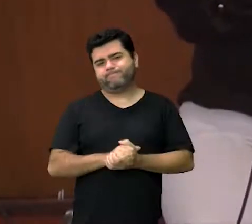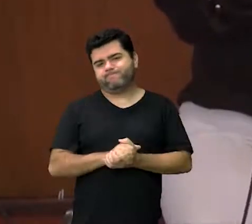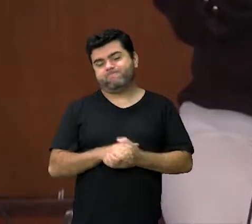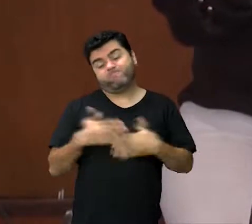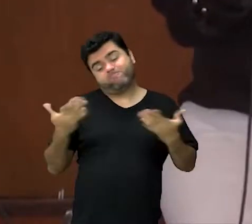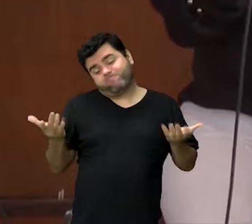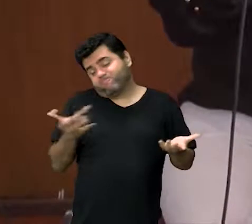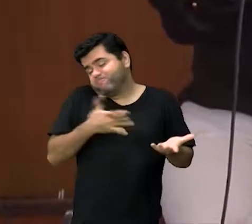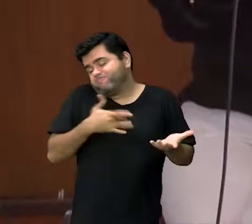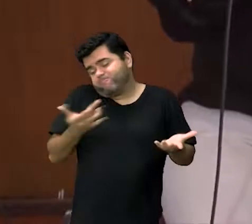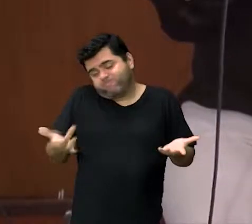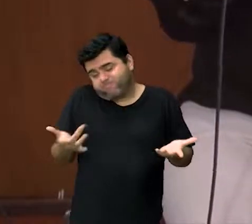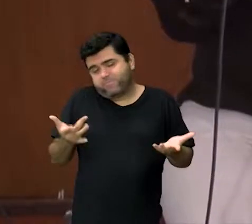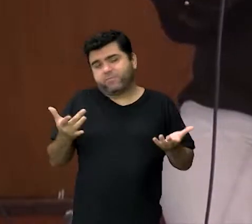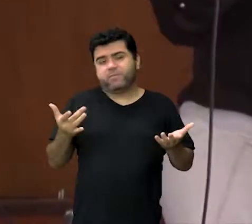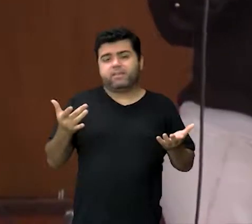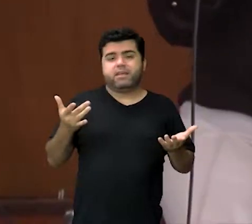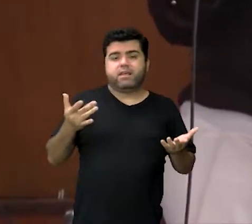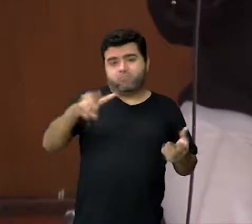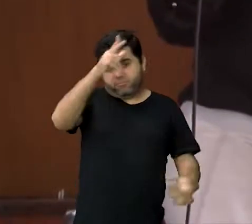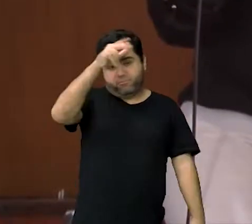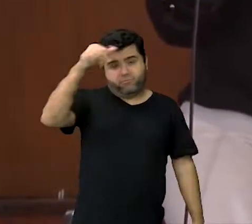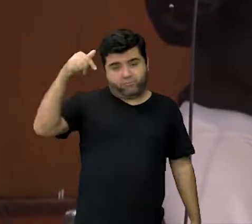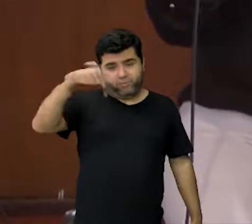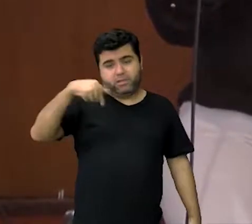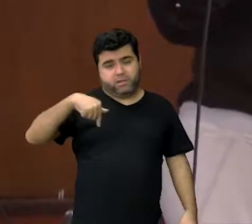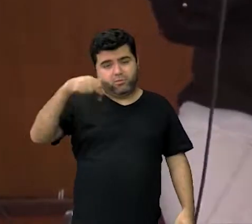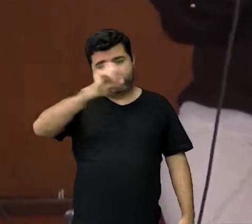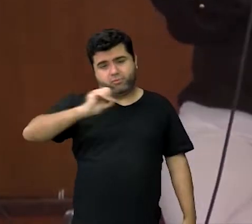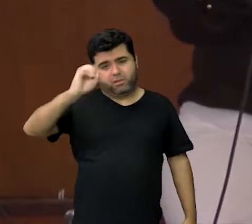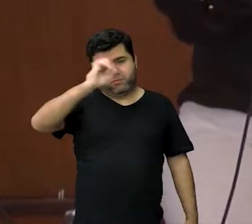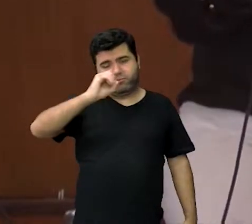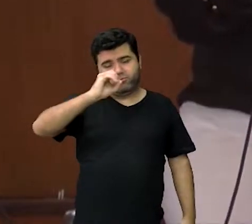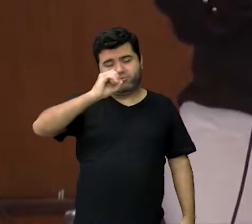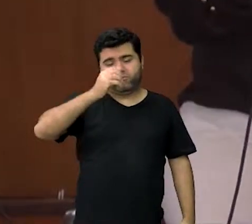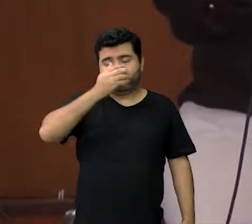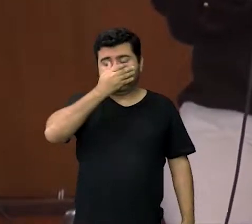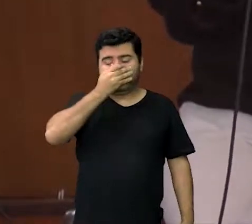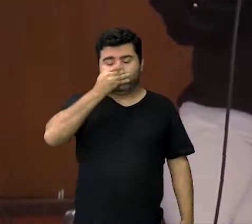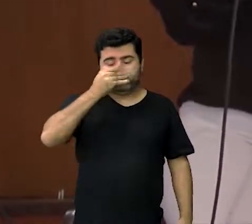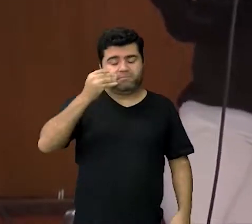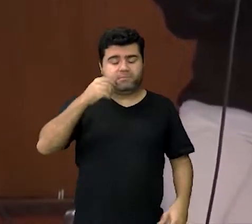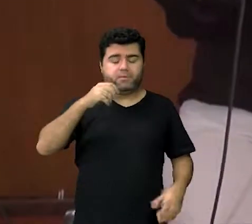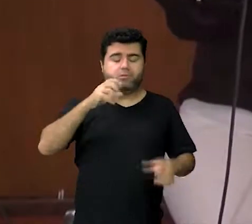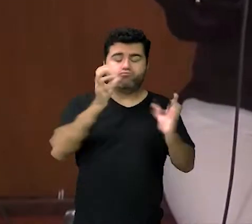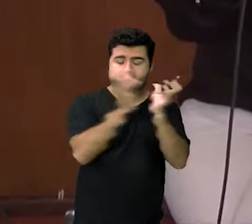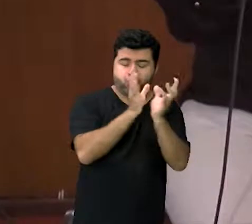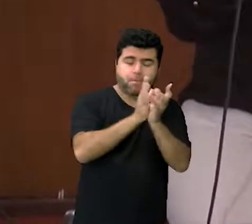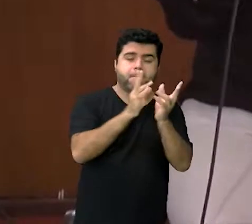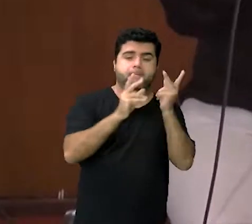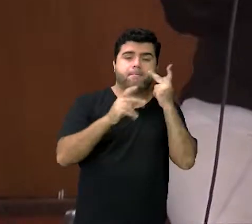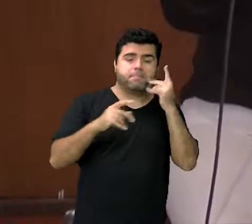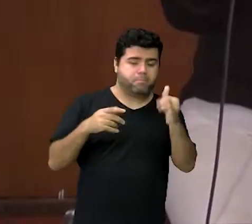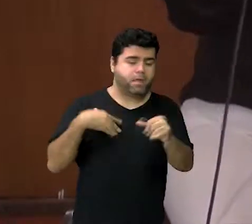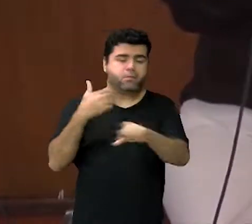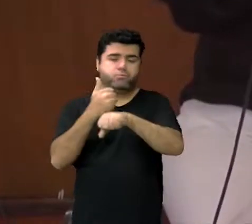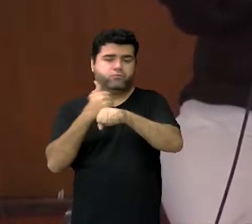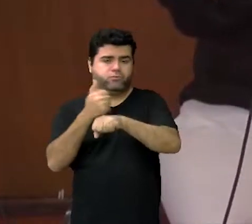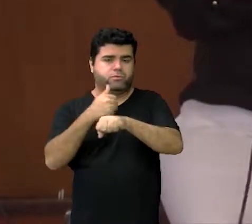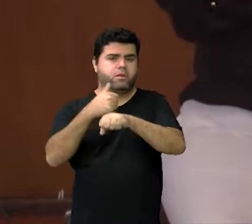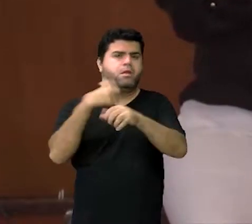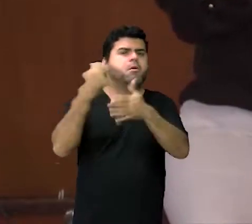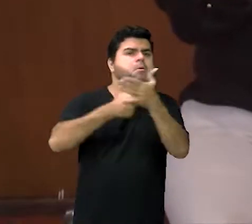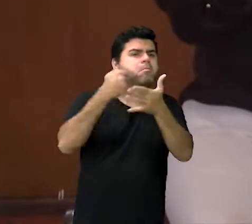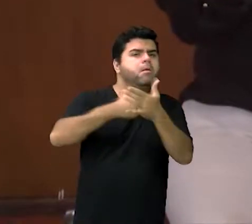e eu acho que esse grupo de pais e de profissionais que dão as mãos e que vão em busca de direitos,